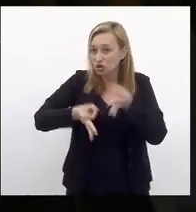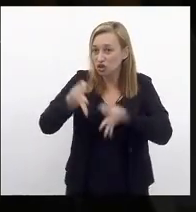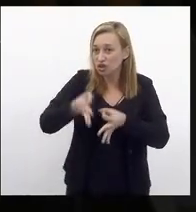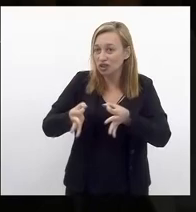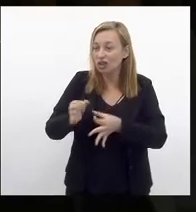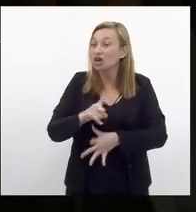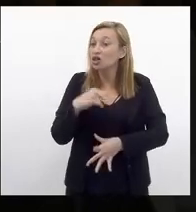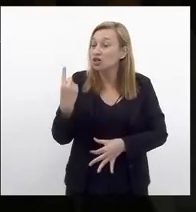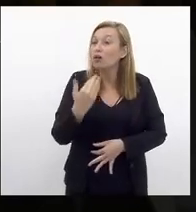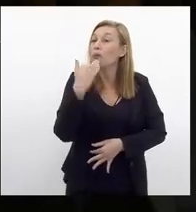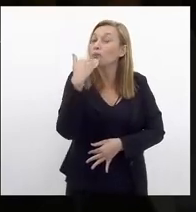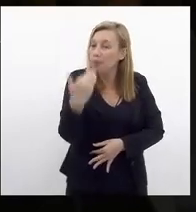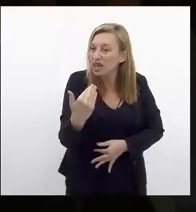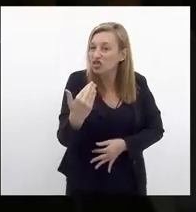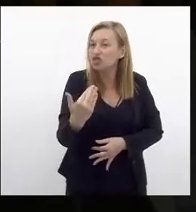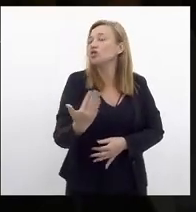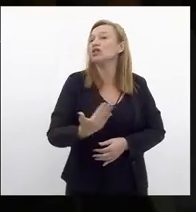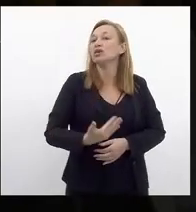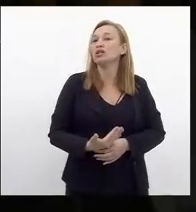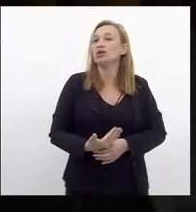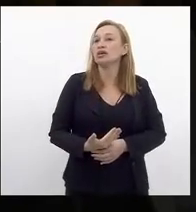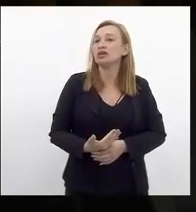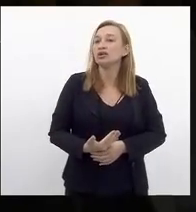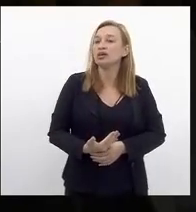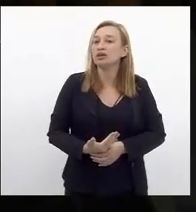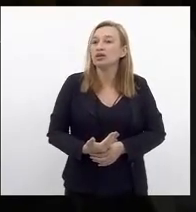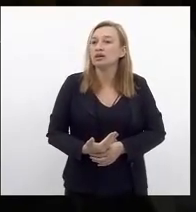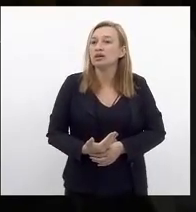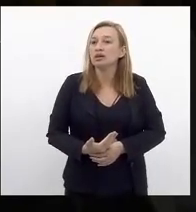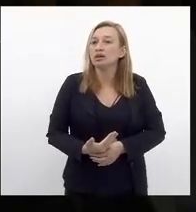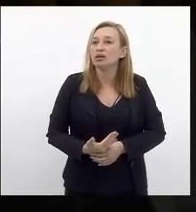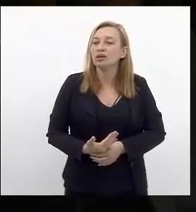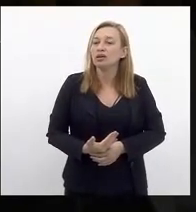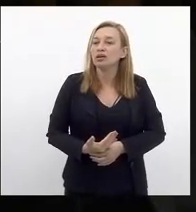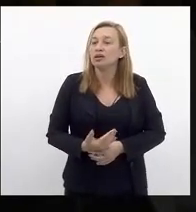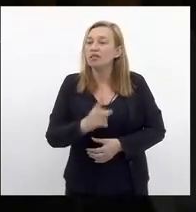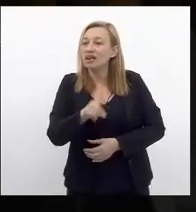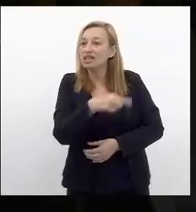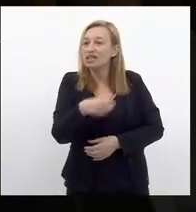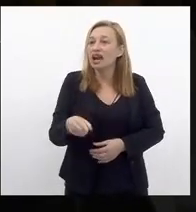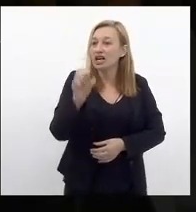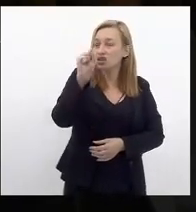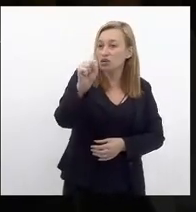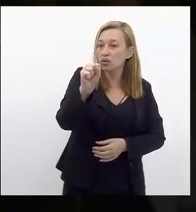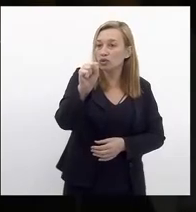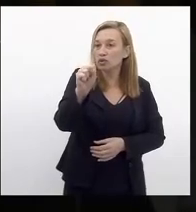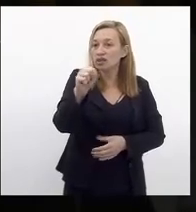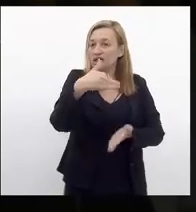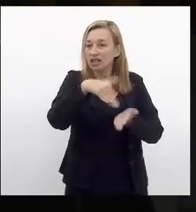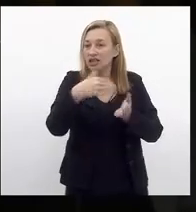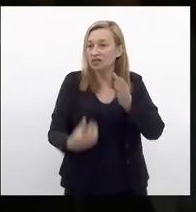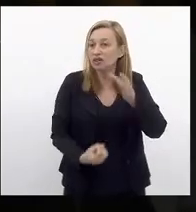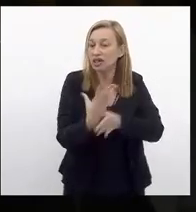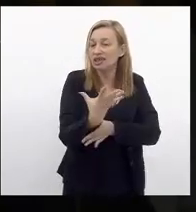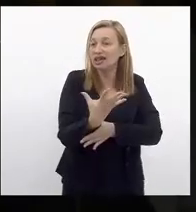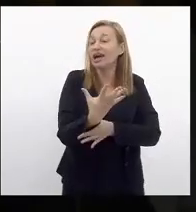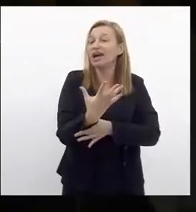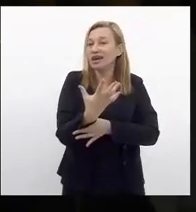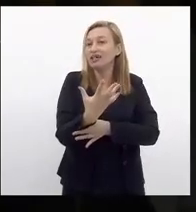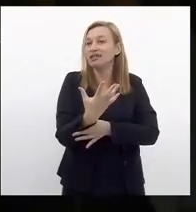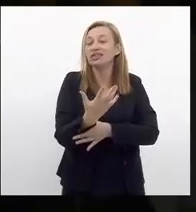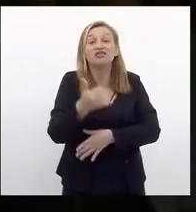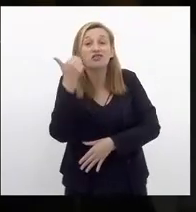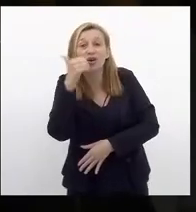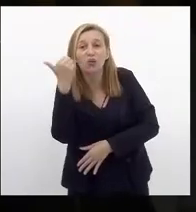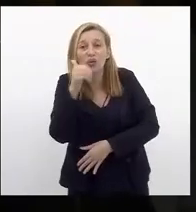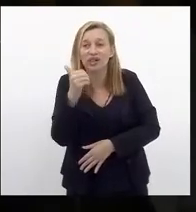The Voice vamos conhecer uma liminar para extinguir as oito secretarias foram criados por decretos essa